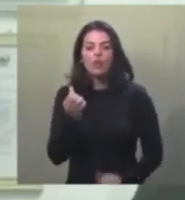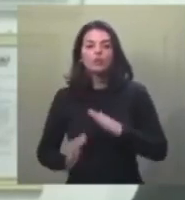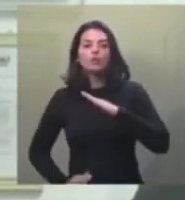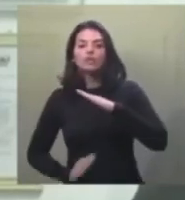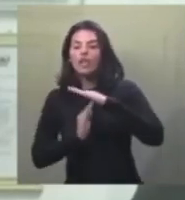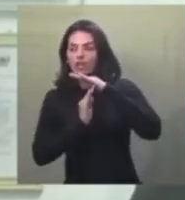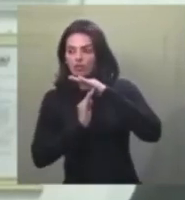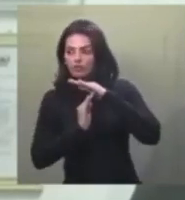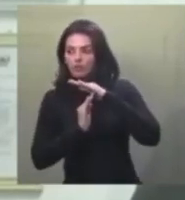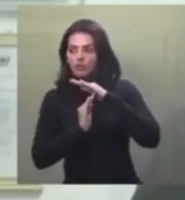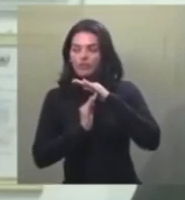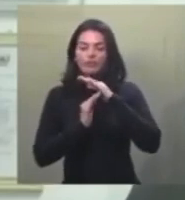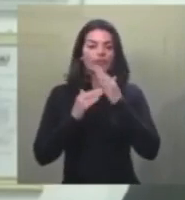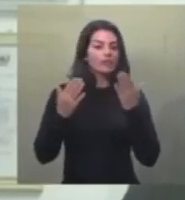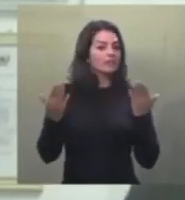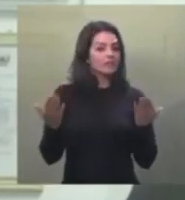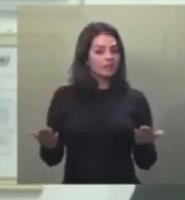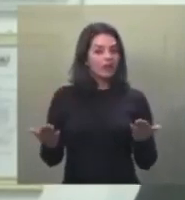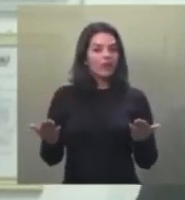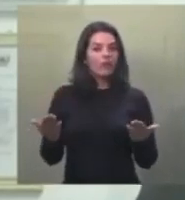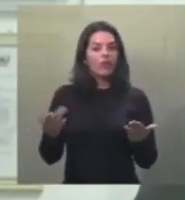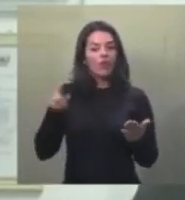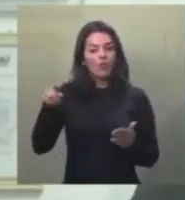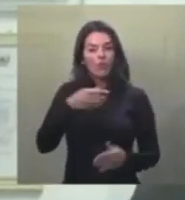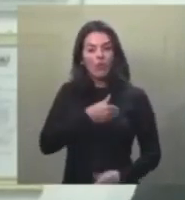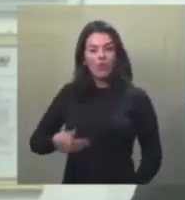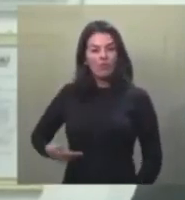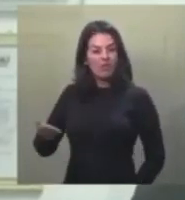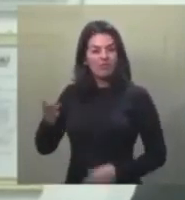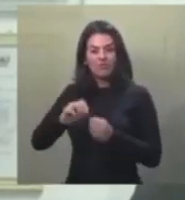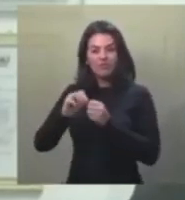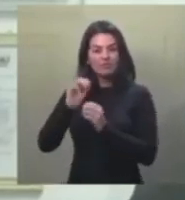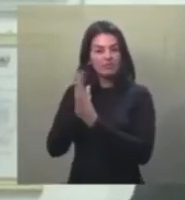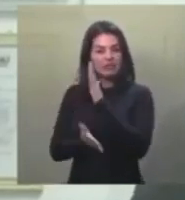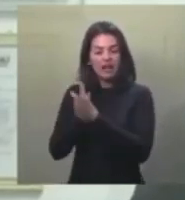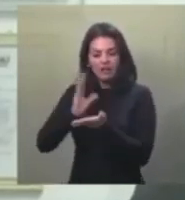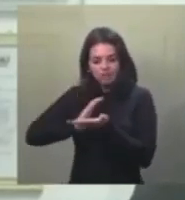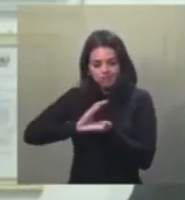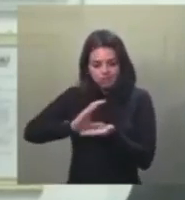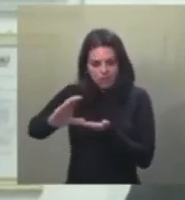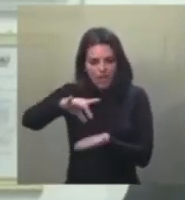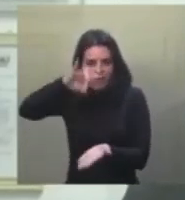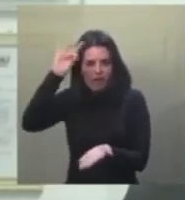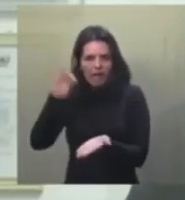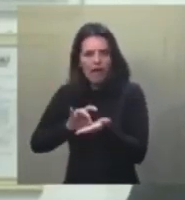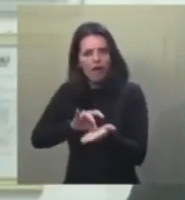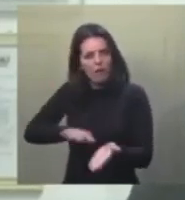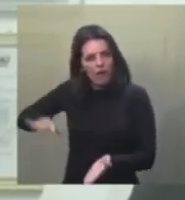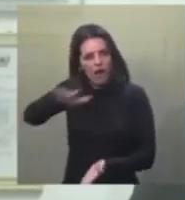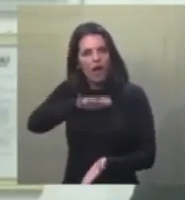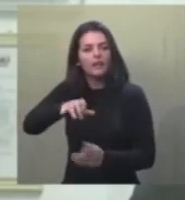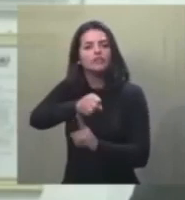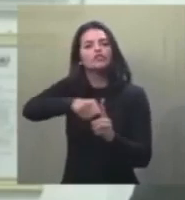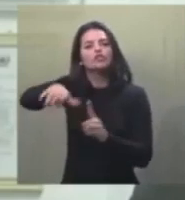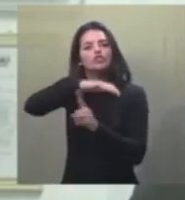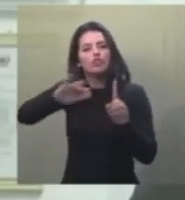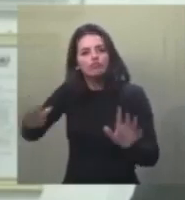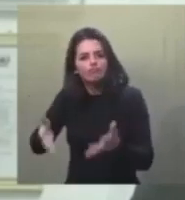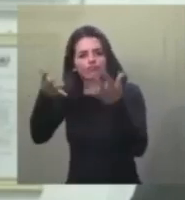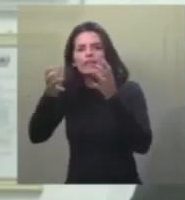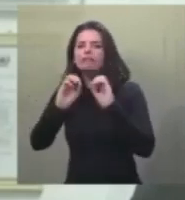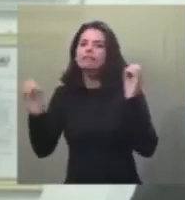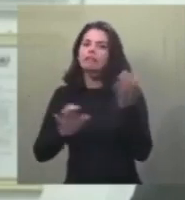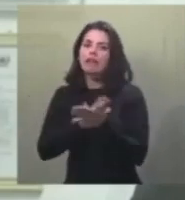Significa que o governo não vai fazer investimentos reais nas áreas sociais. Em contraposição a isso,